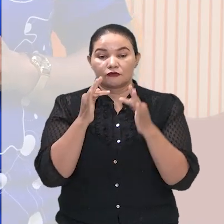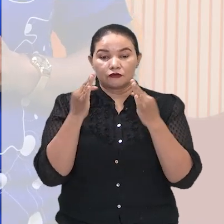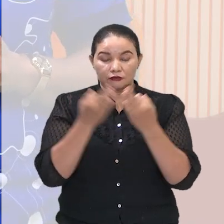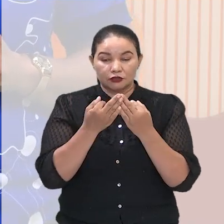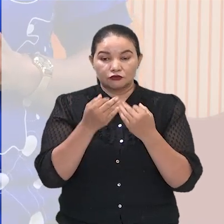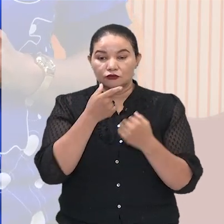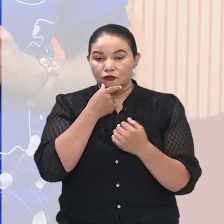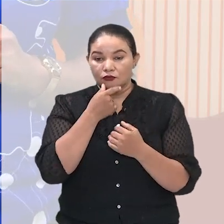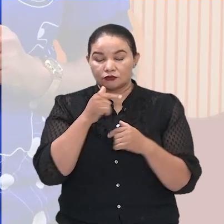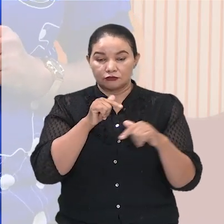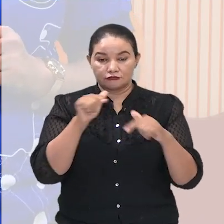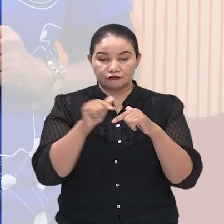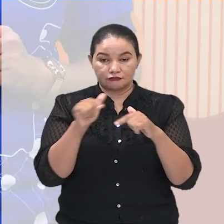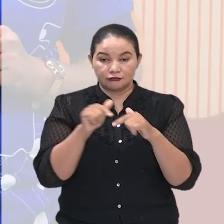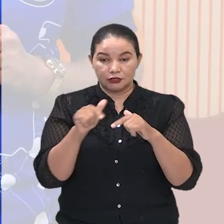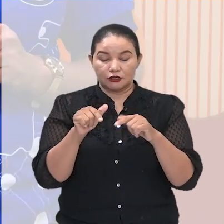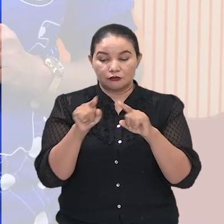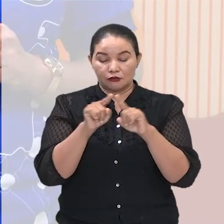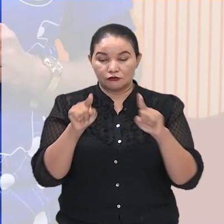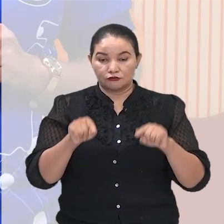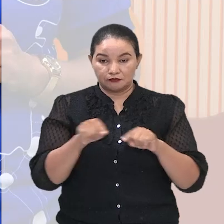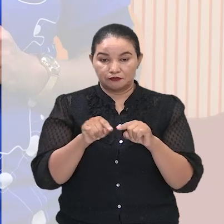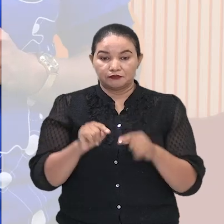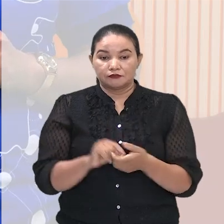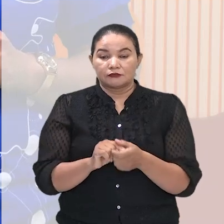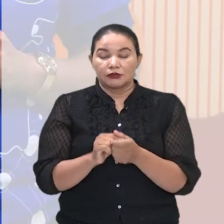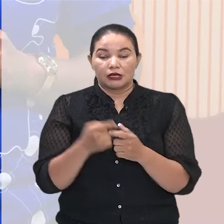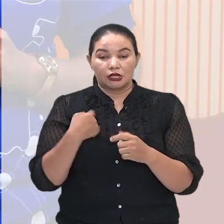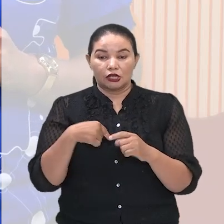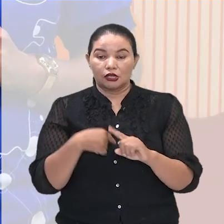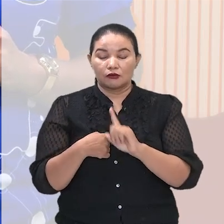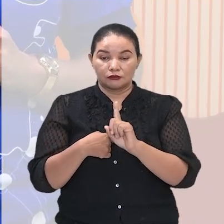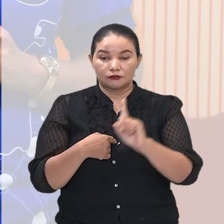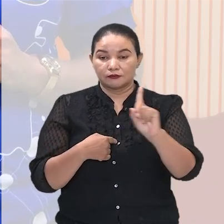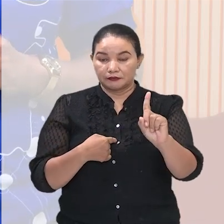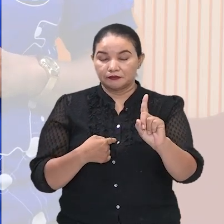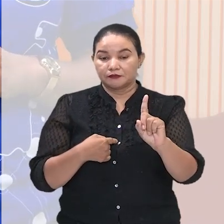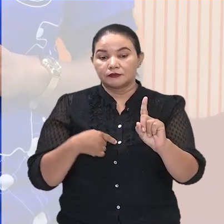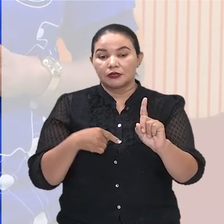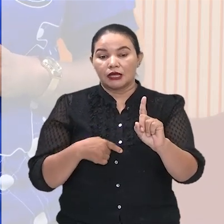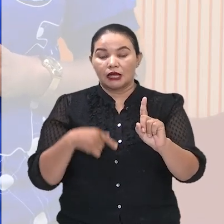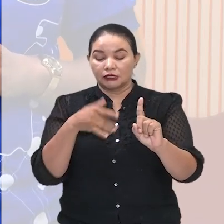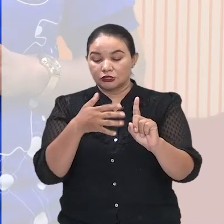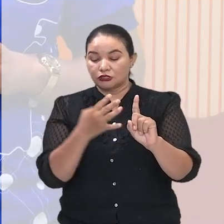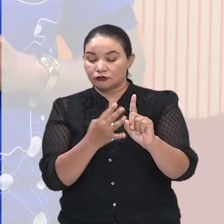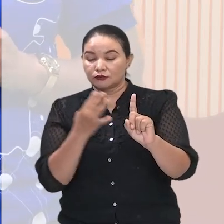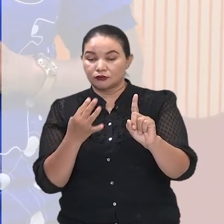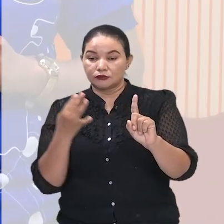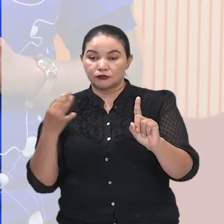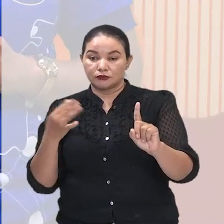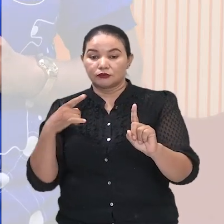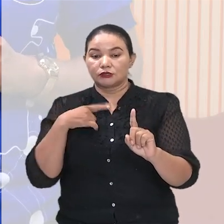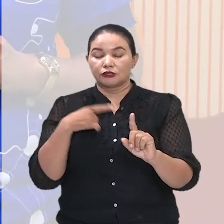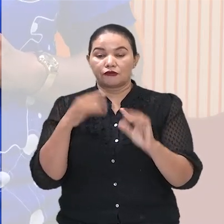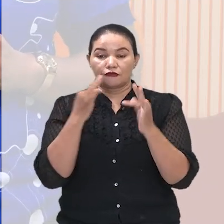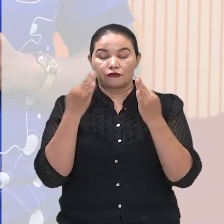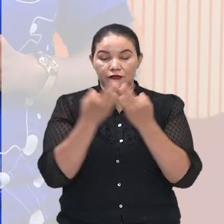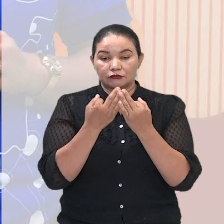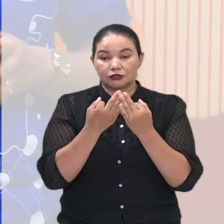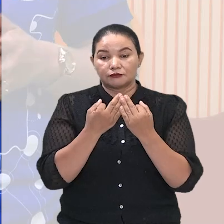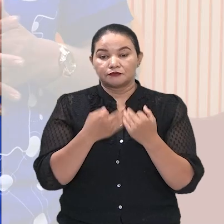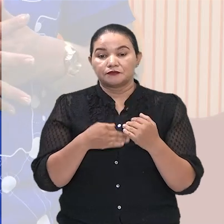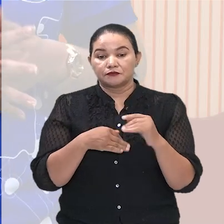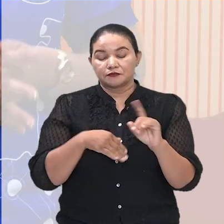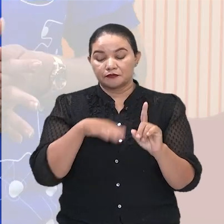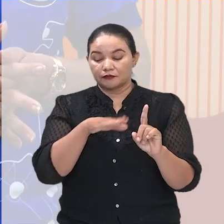funcionário público, em que ele está à frente da família e atrás, né, vem todo o restante do seu corpo familiar.